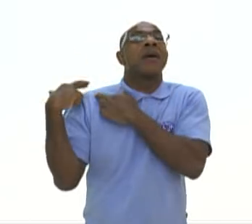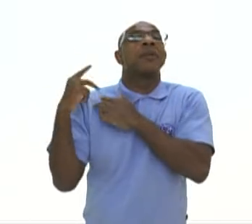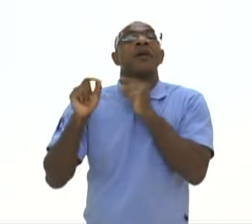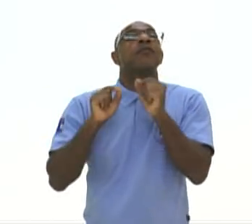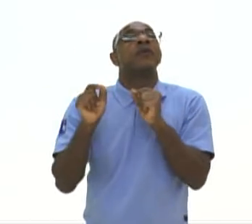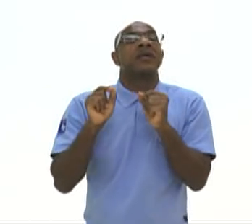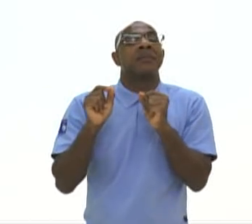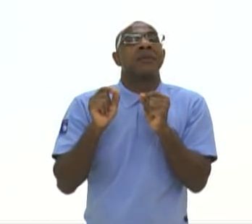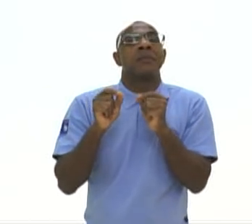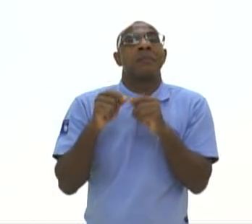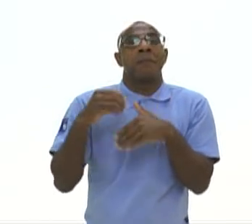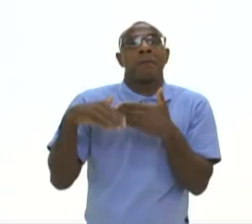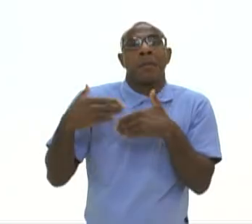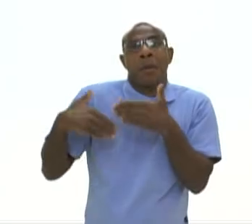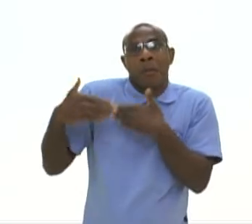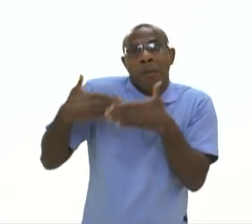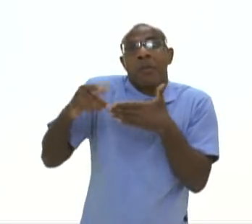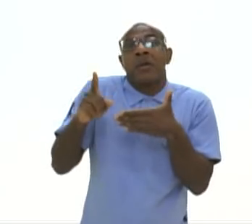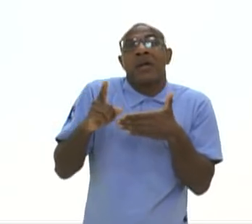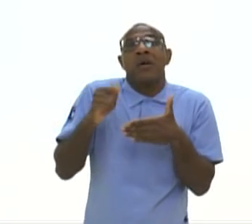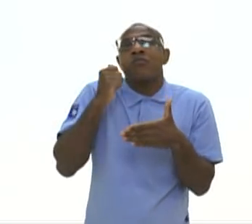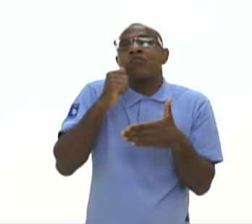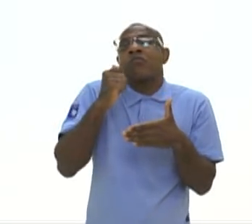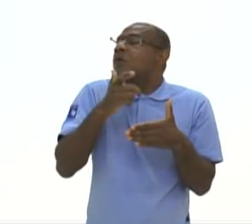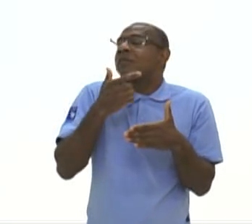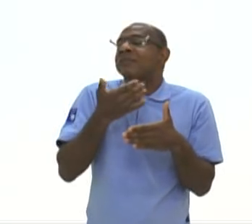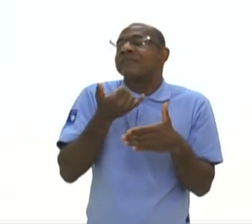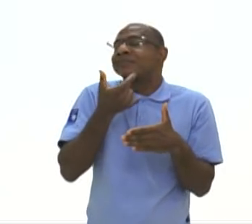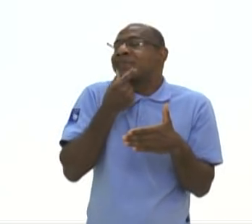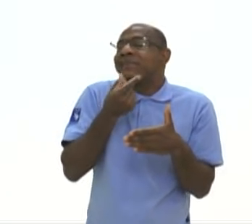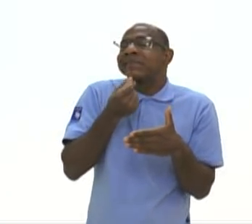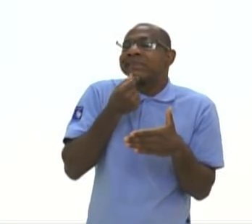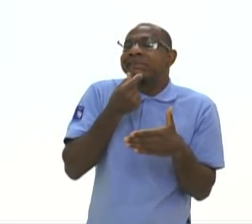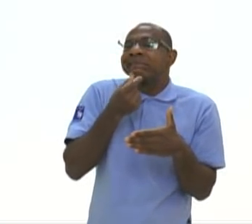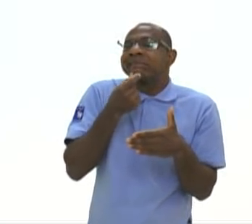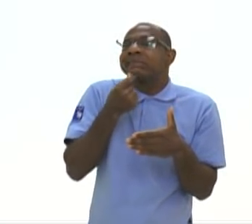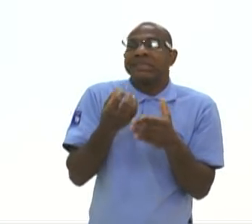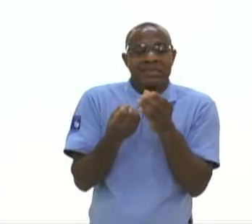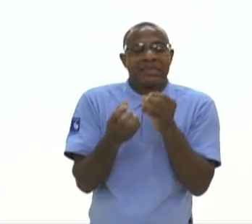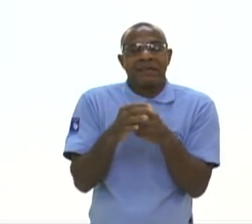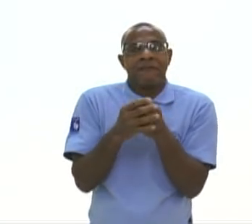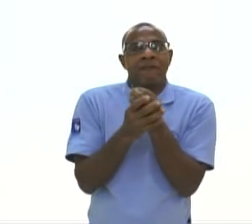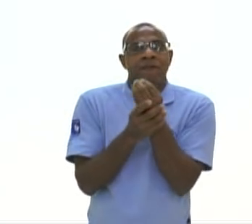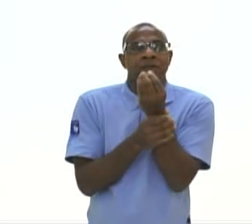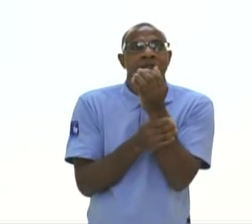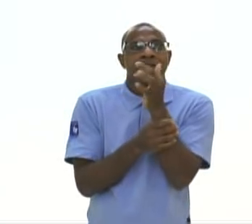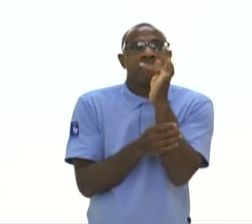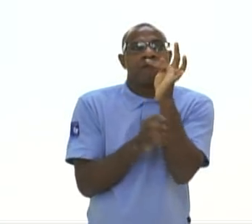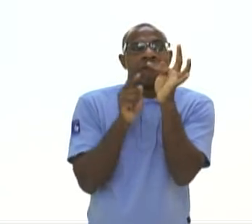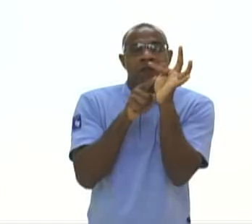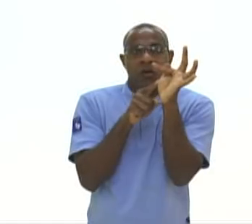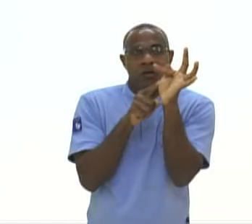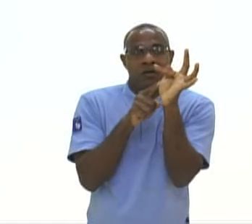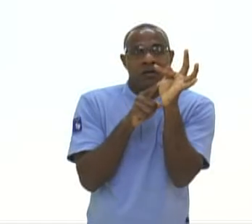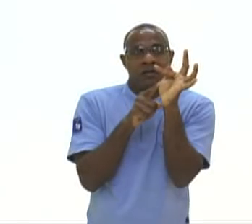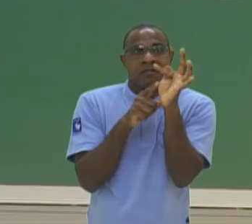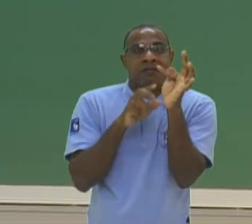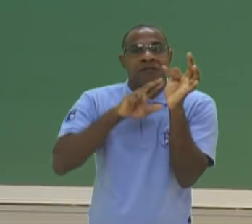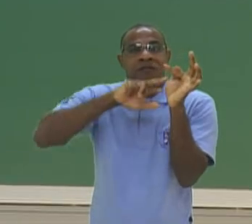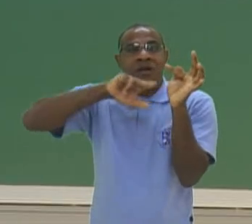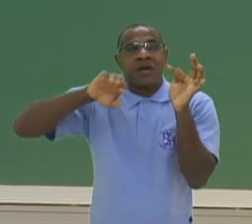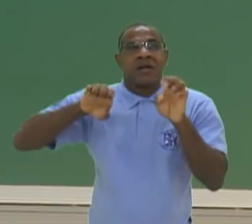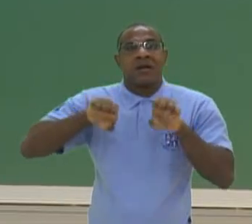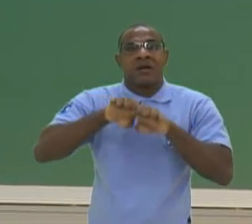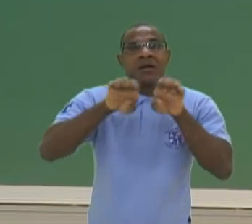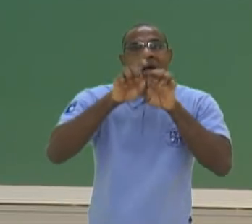células masculinas na flor. Como assim? Ele vai ter várias estruturas que são